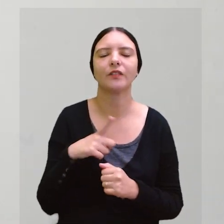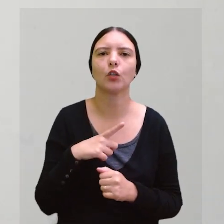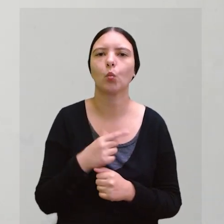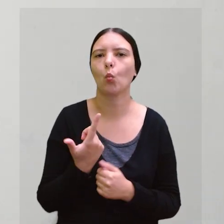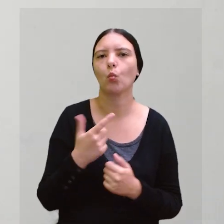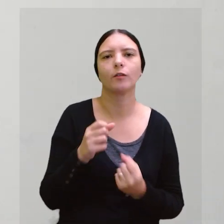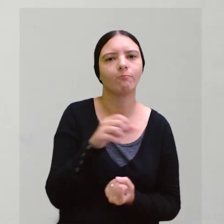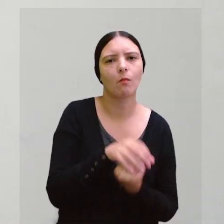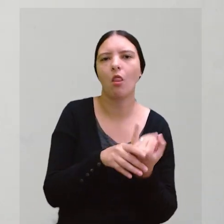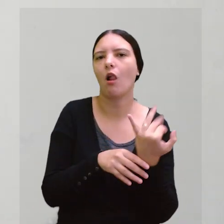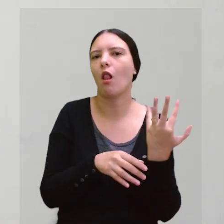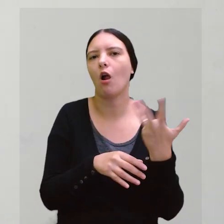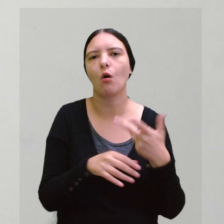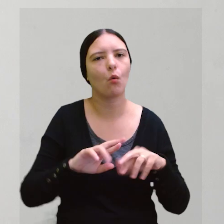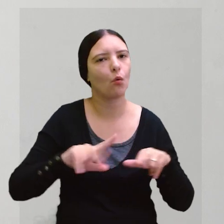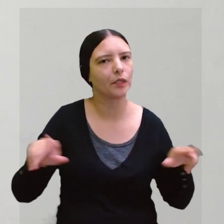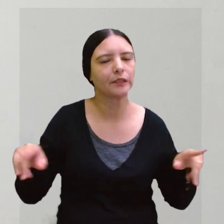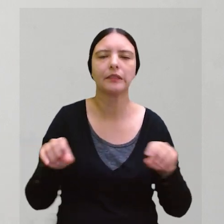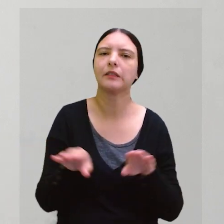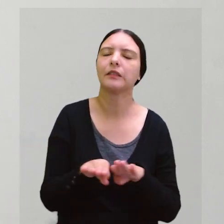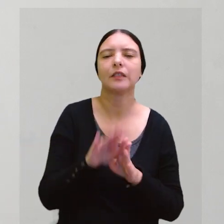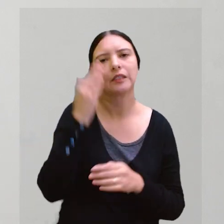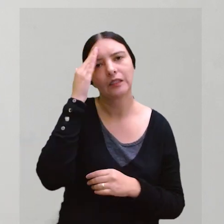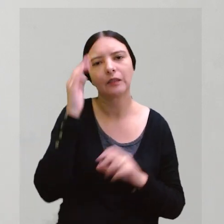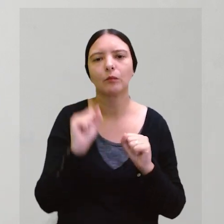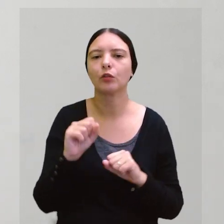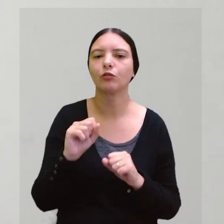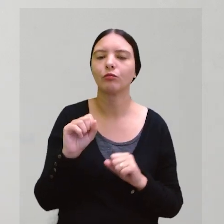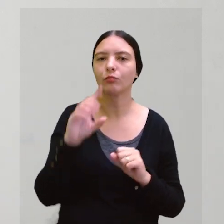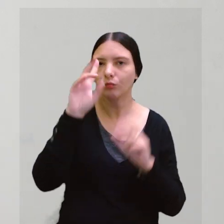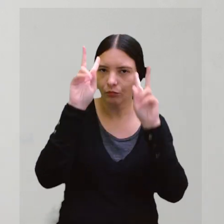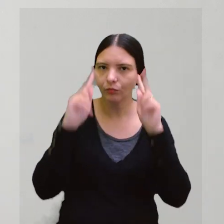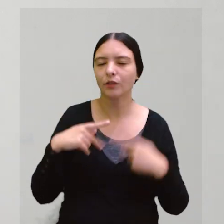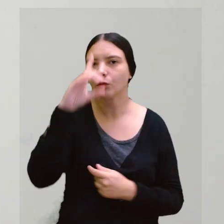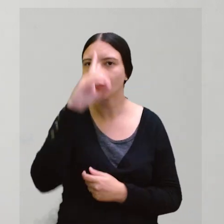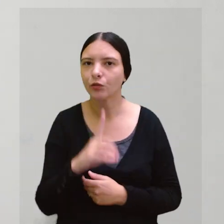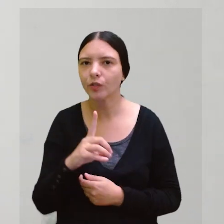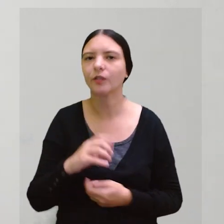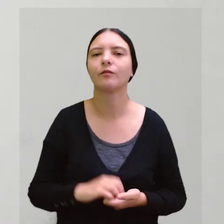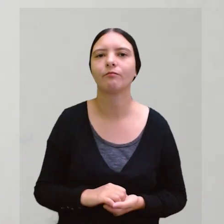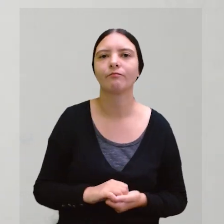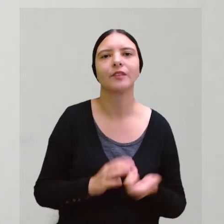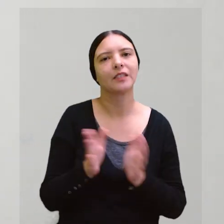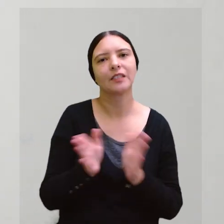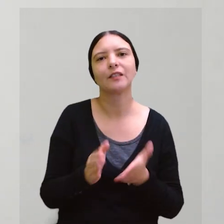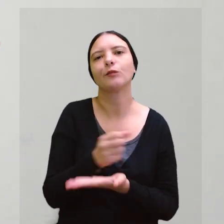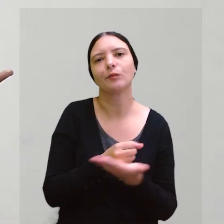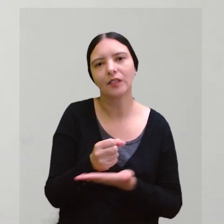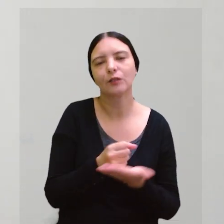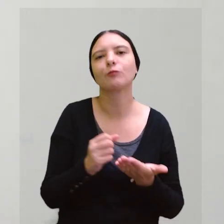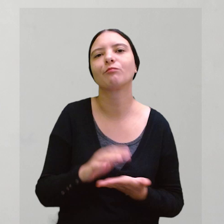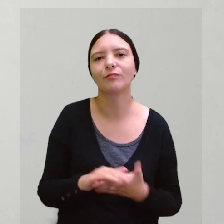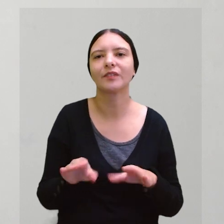inúmeras outras funções, a gente pode entender também a literatura como um direito humano, né? Como um direito de acesso básico, de um